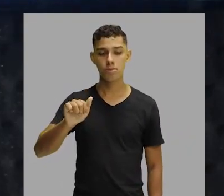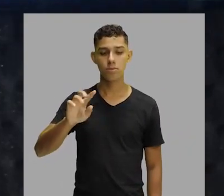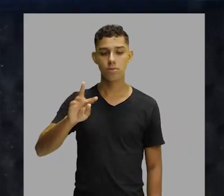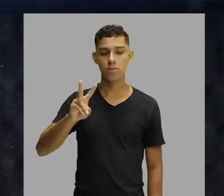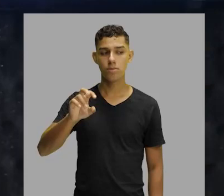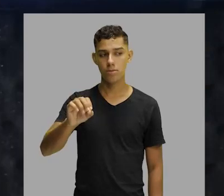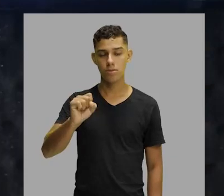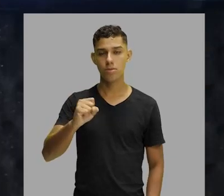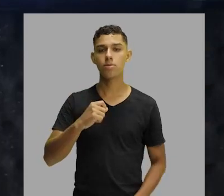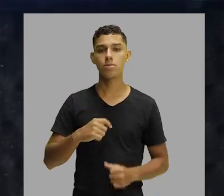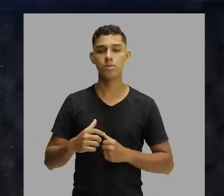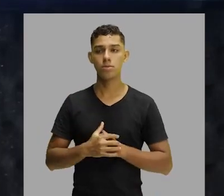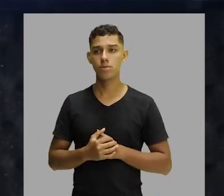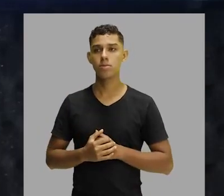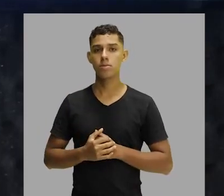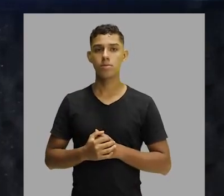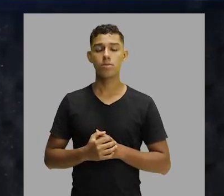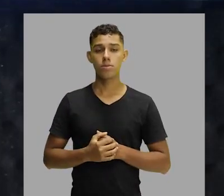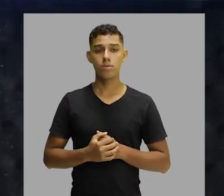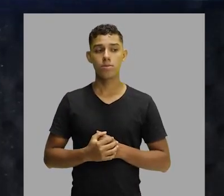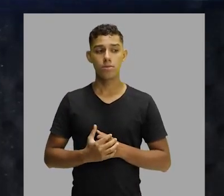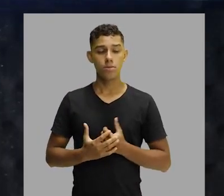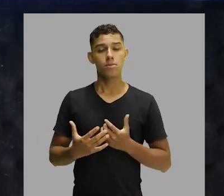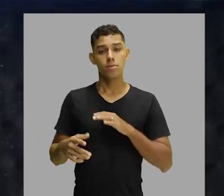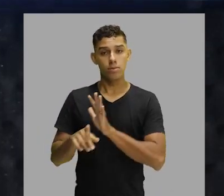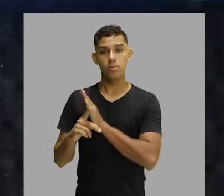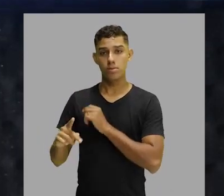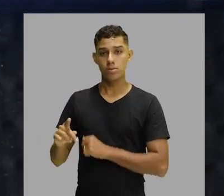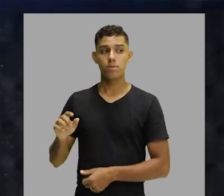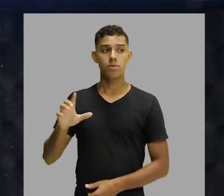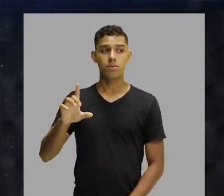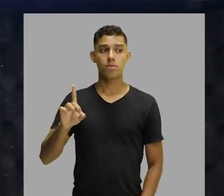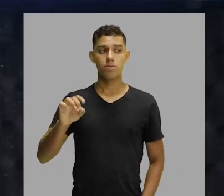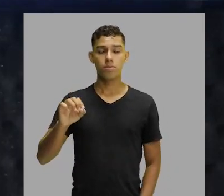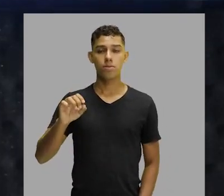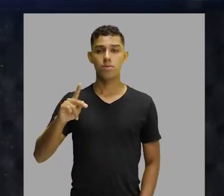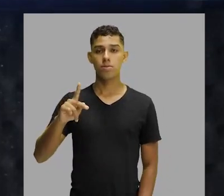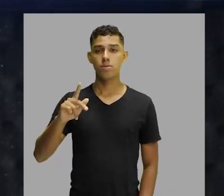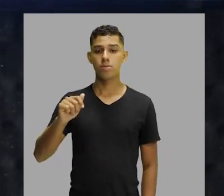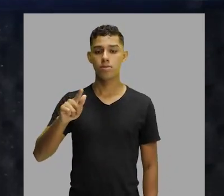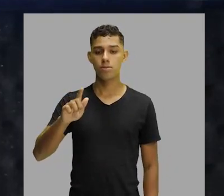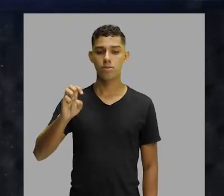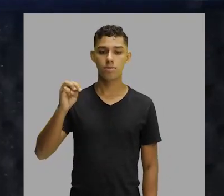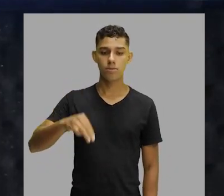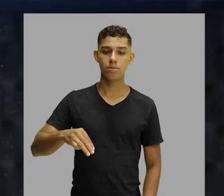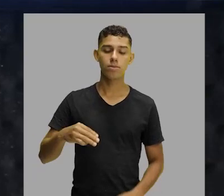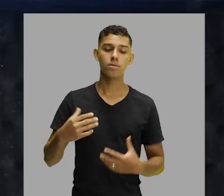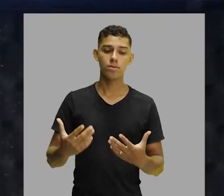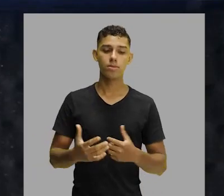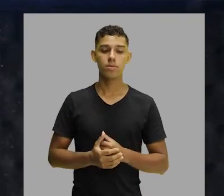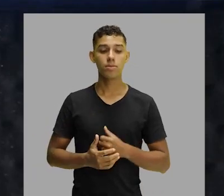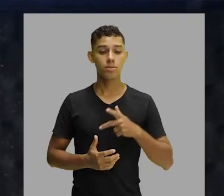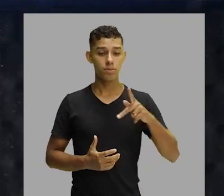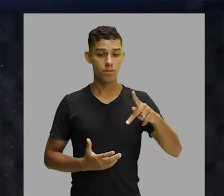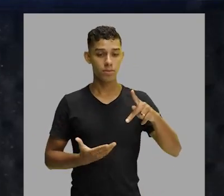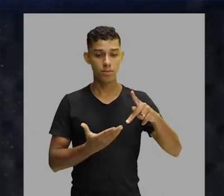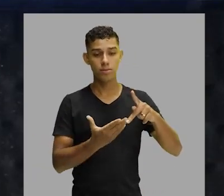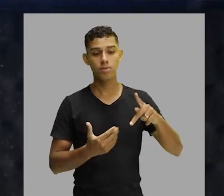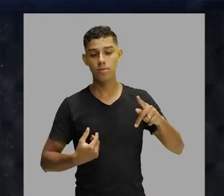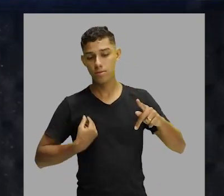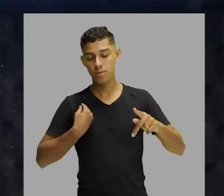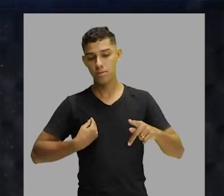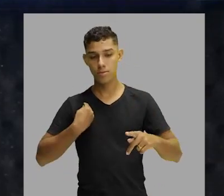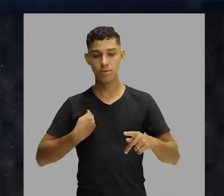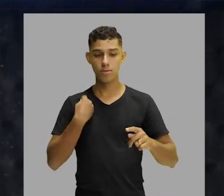dessa, dessa coluna, dessa dopagem P, não é? Do semicondutor do tipo P, ele está presente